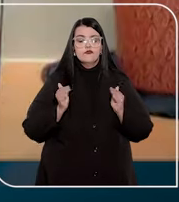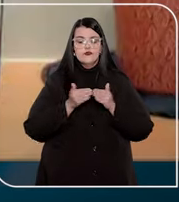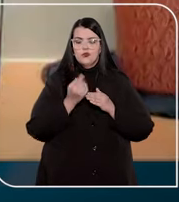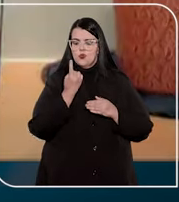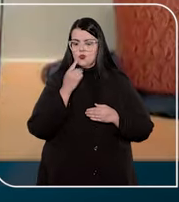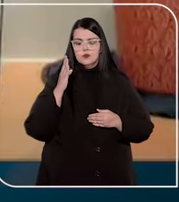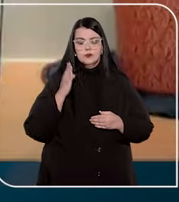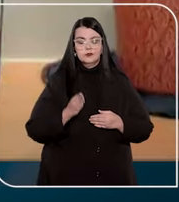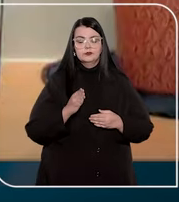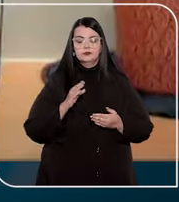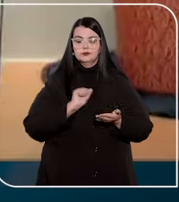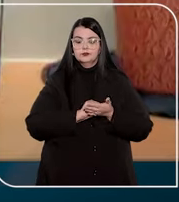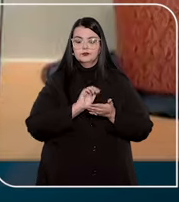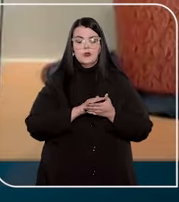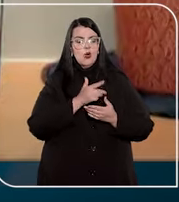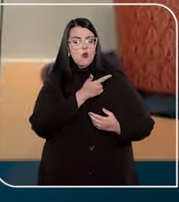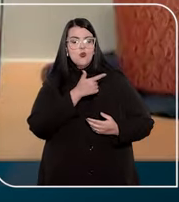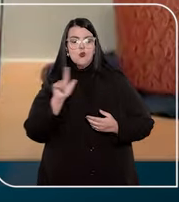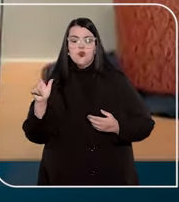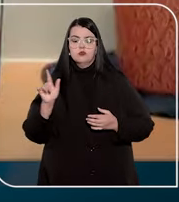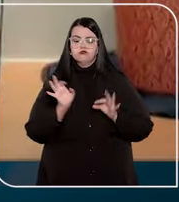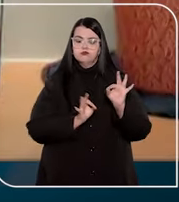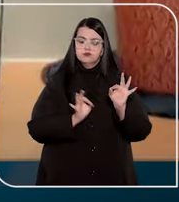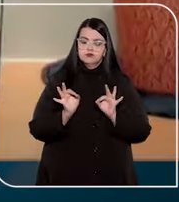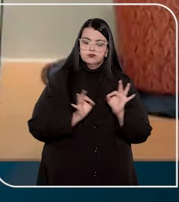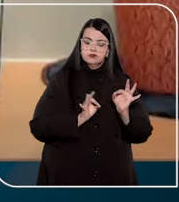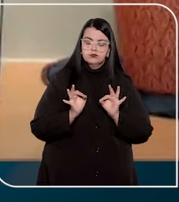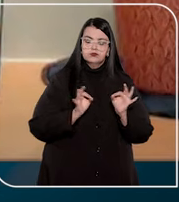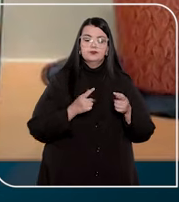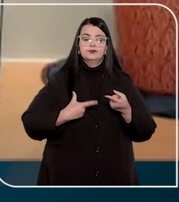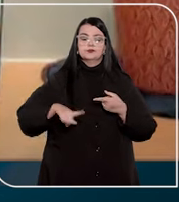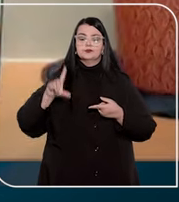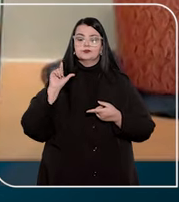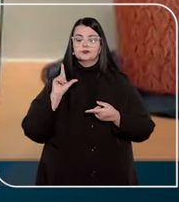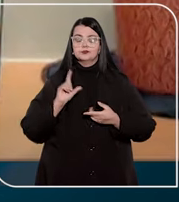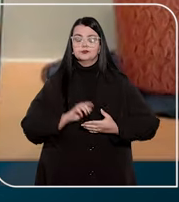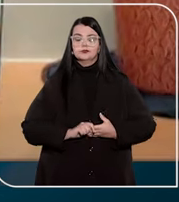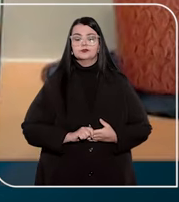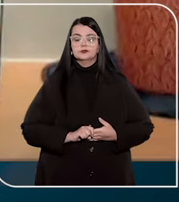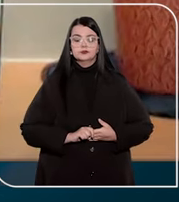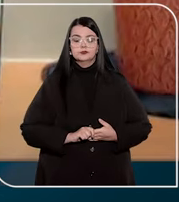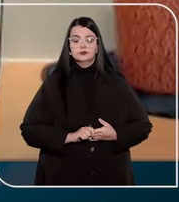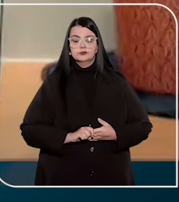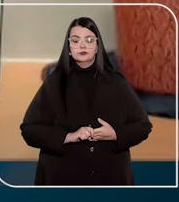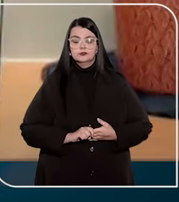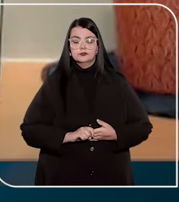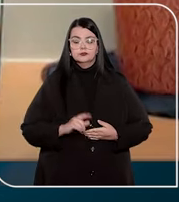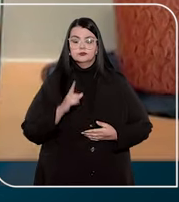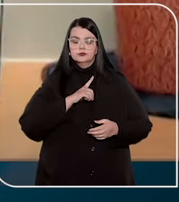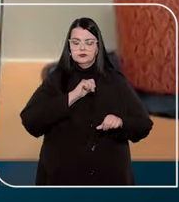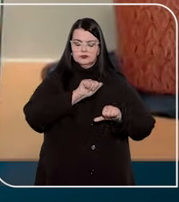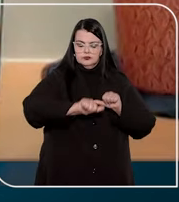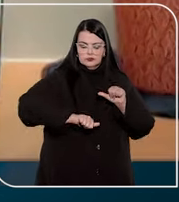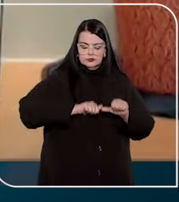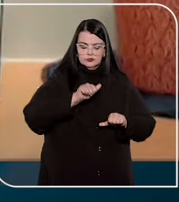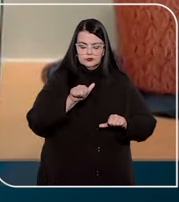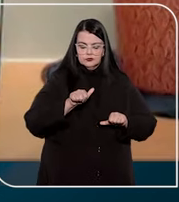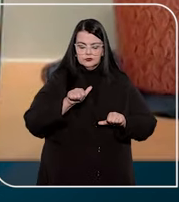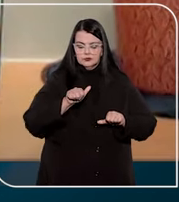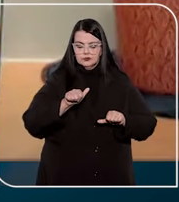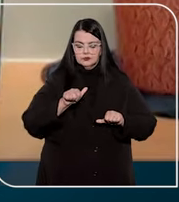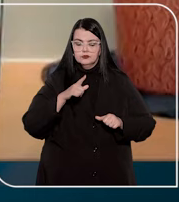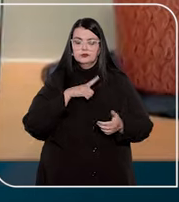outra fundamentação, às vezes reconsiderando a decisão anterior e invertendo o ônus